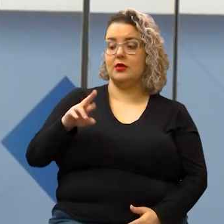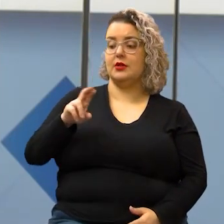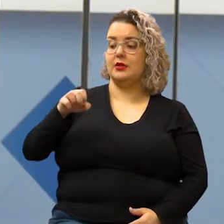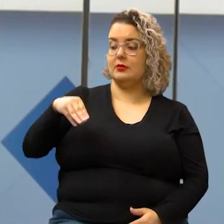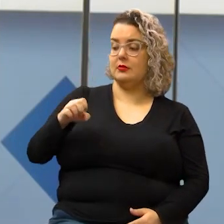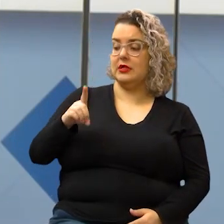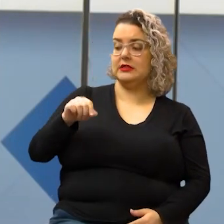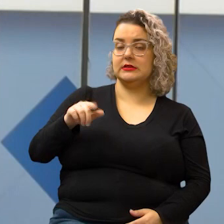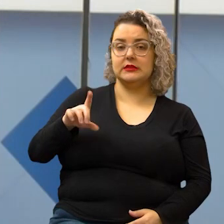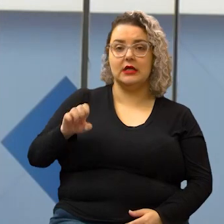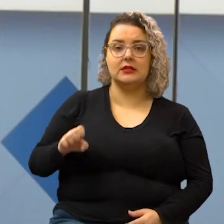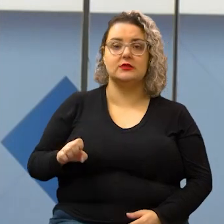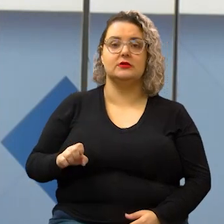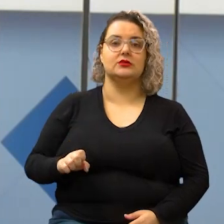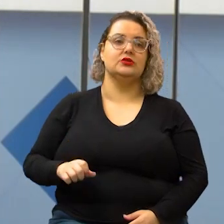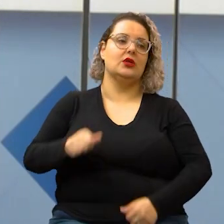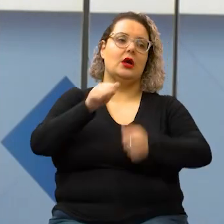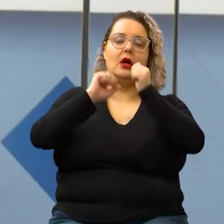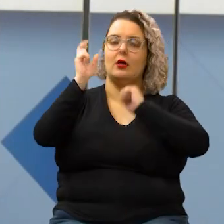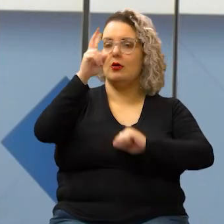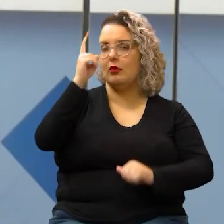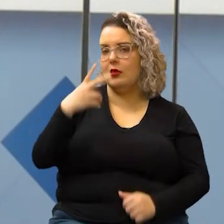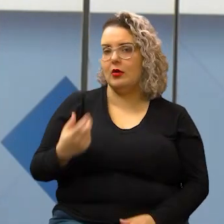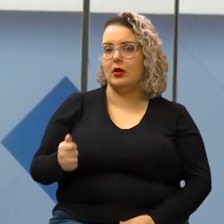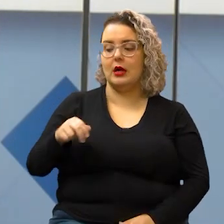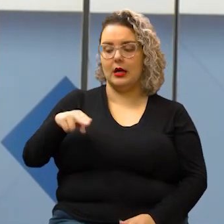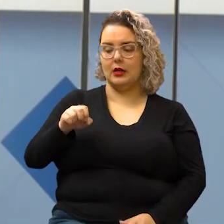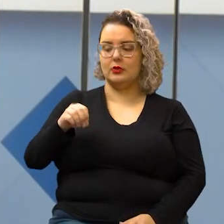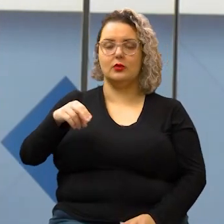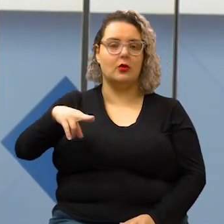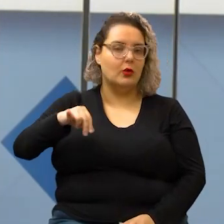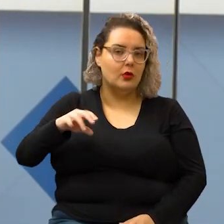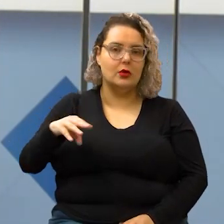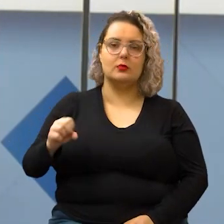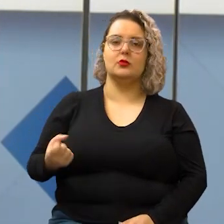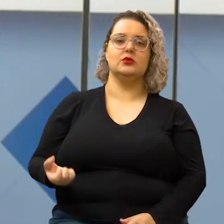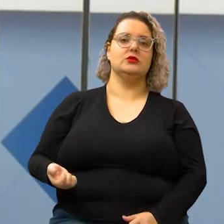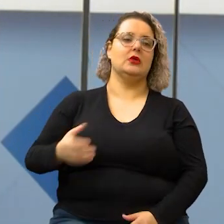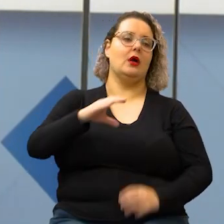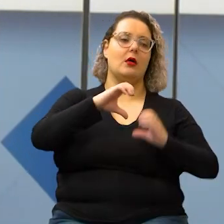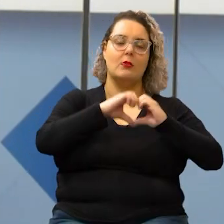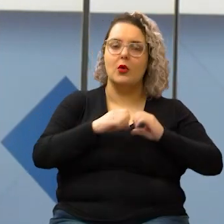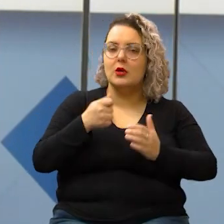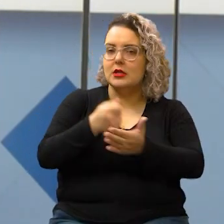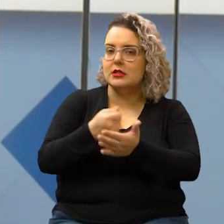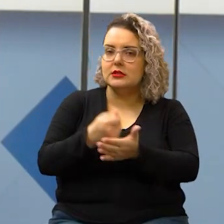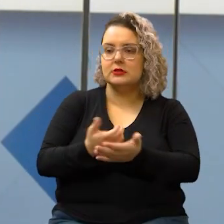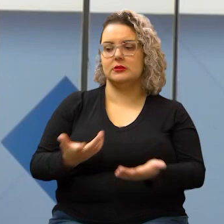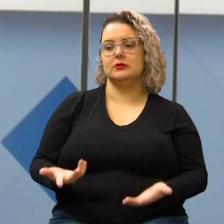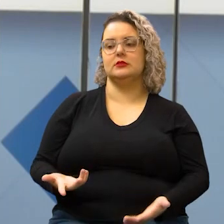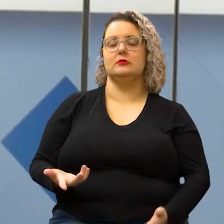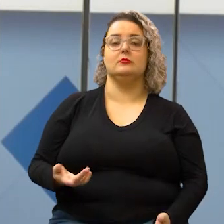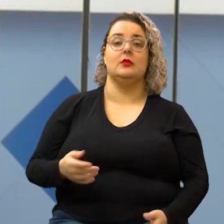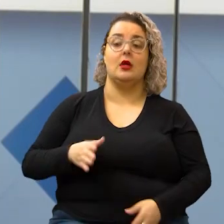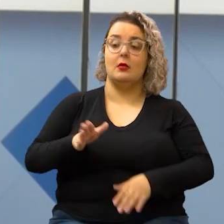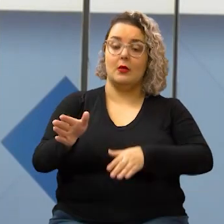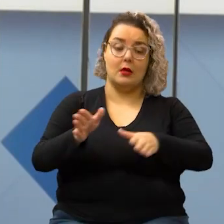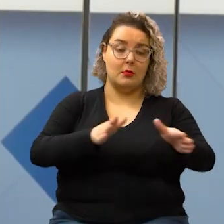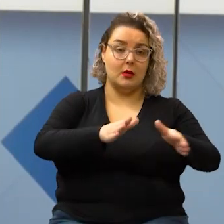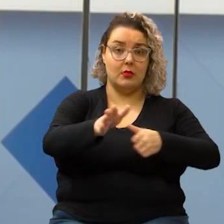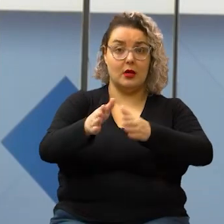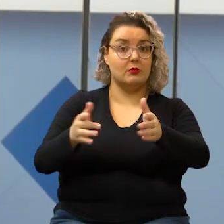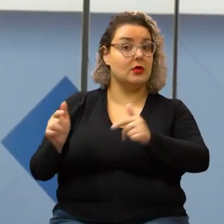anônimos, narcóticos anônimos, amor exigente, que dá amparo à família, e direcionar para